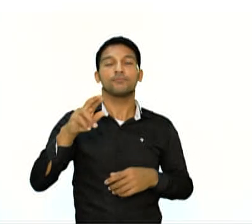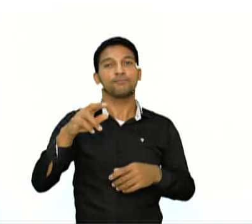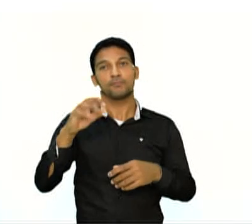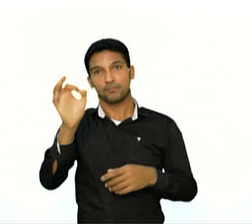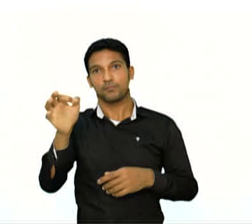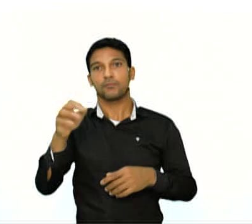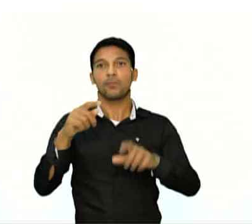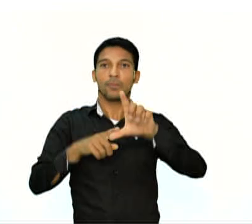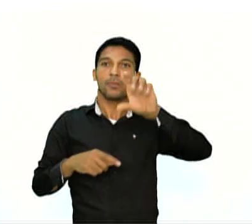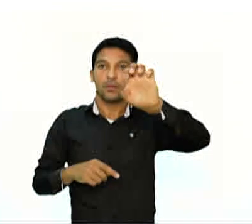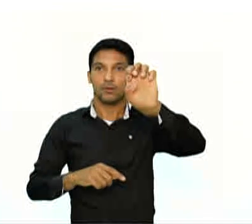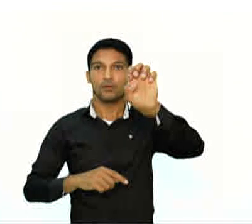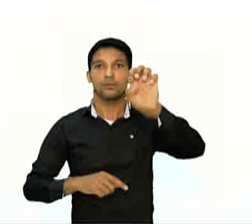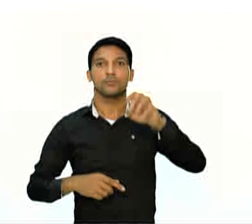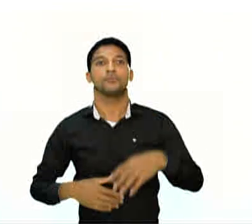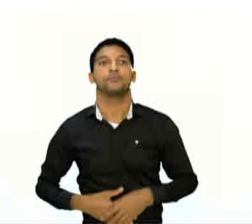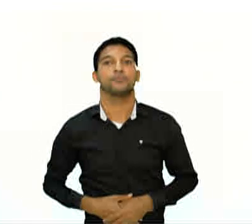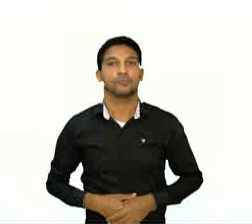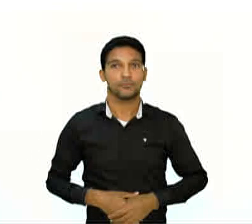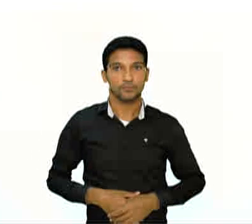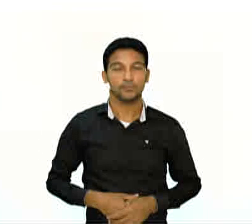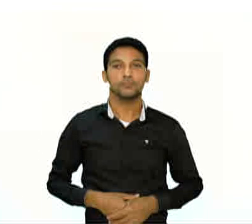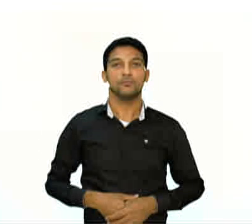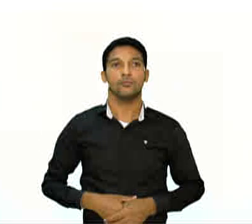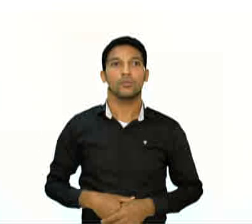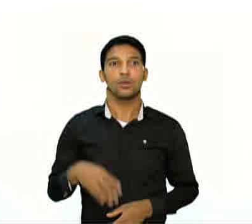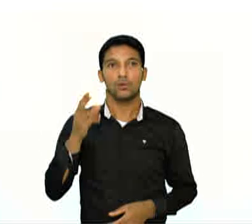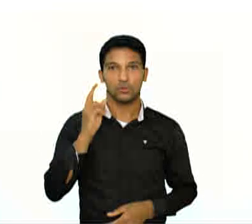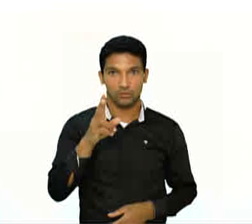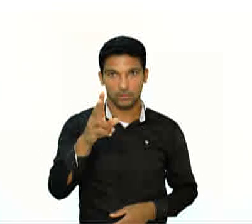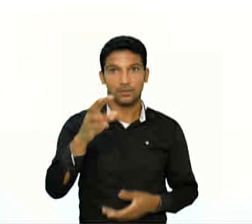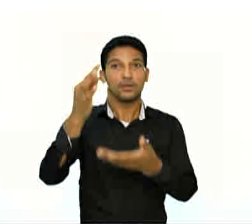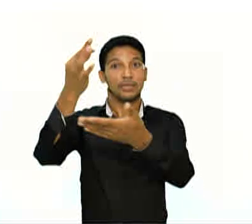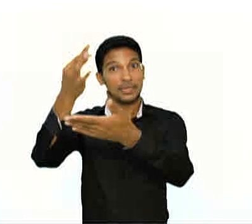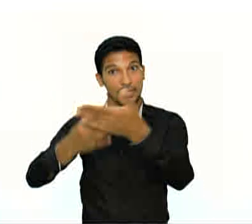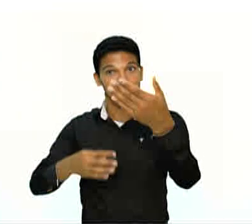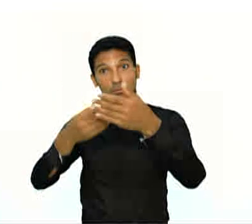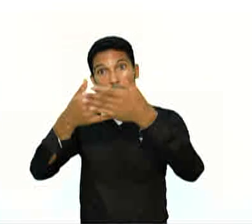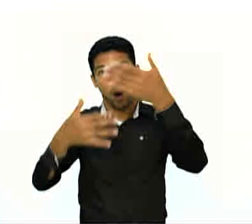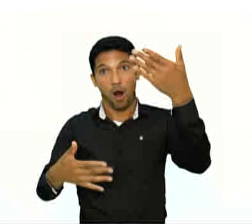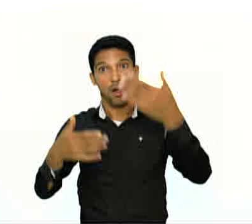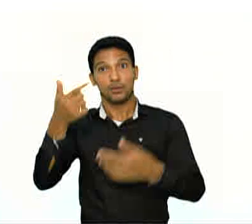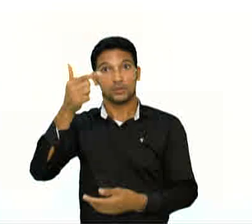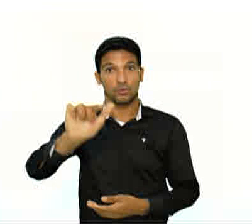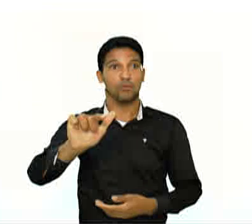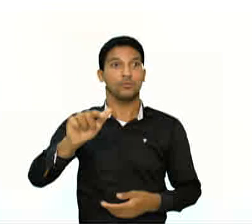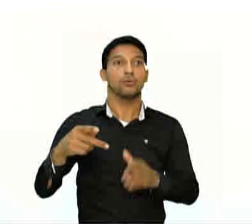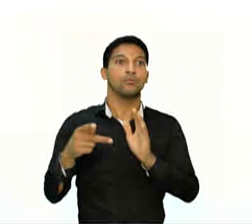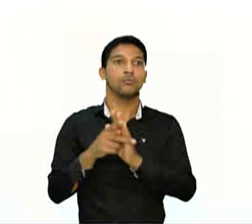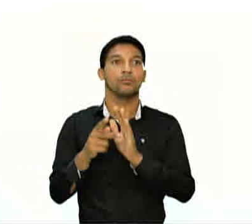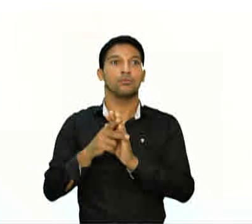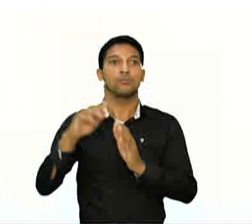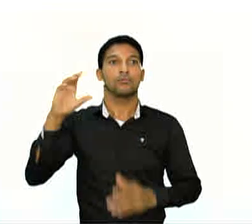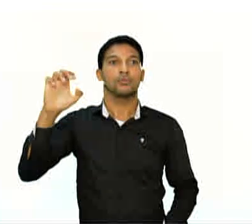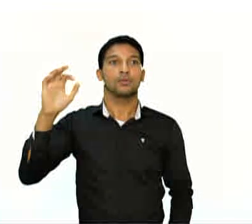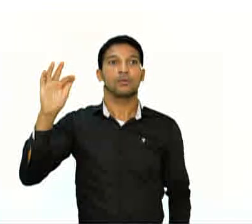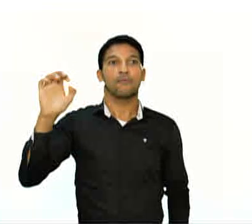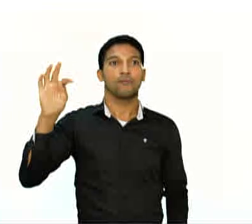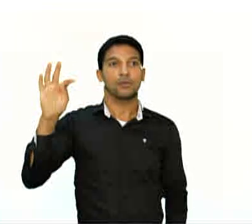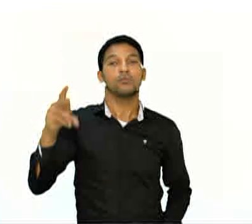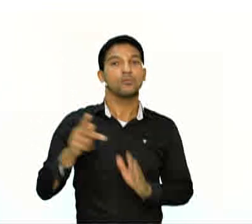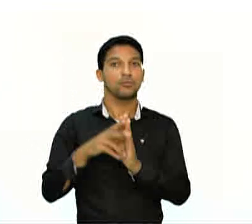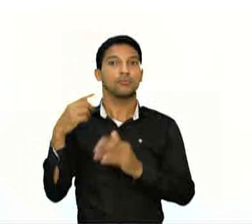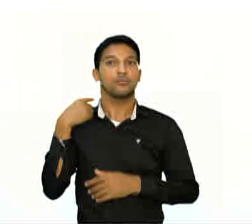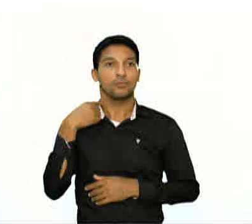Nações Unidas e Greenpeace. Na continuação, novo textão, aqui do Cefete de Minas Gerais, não coloquei a data,